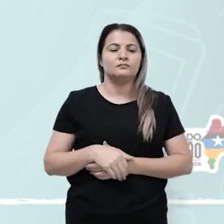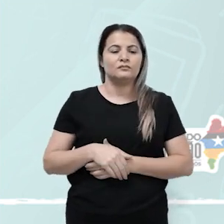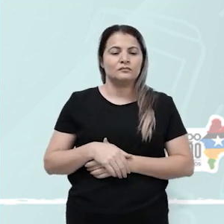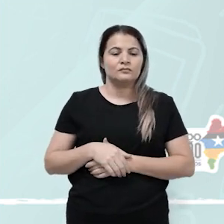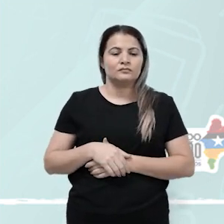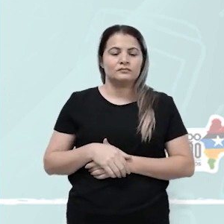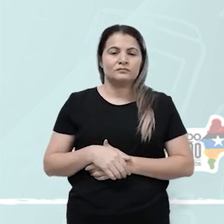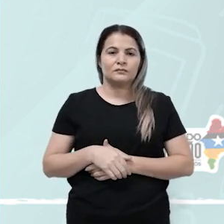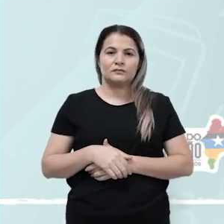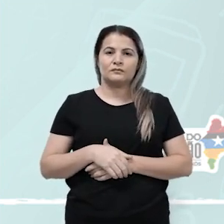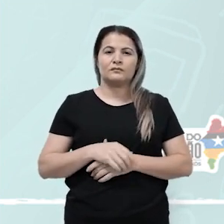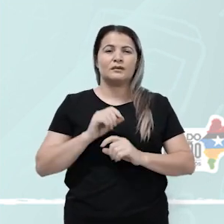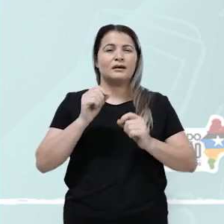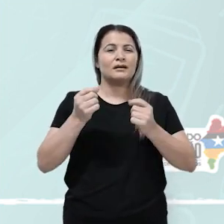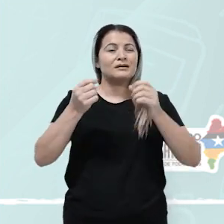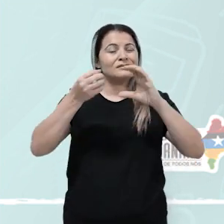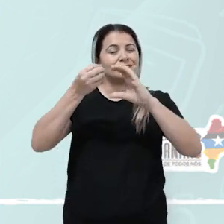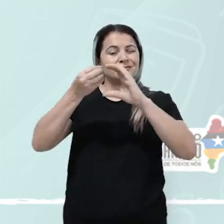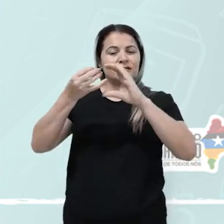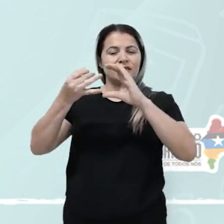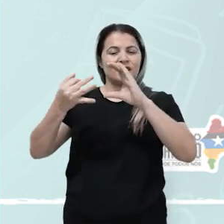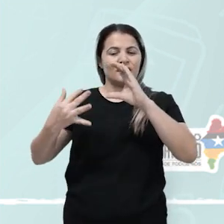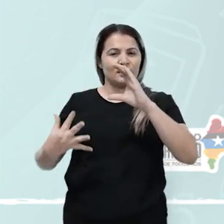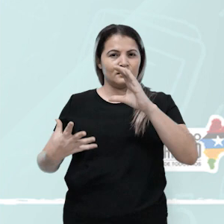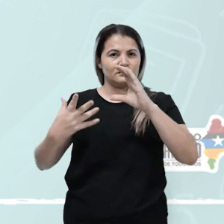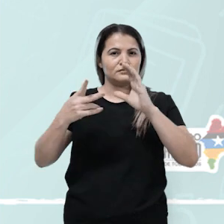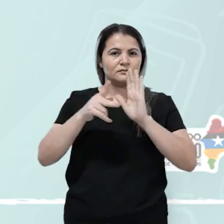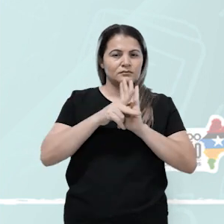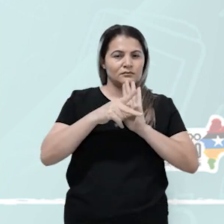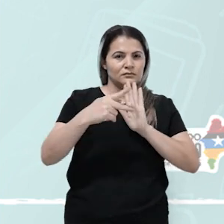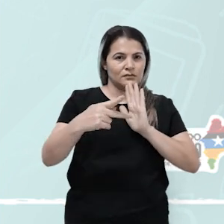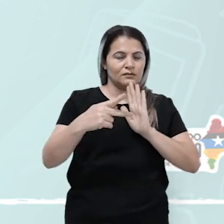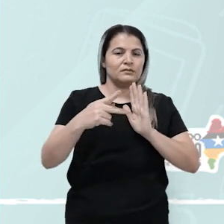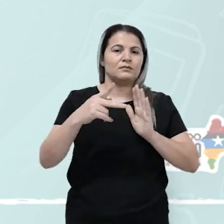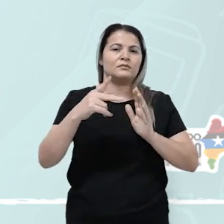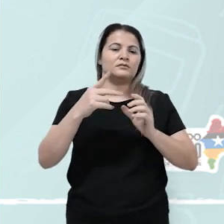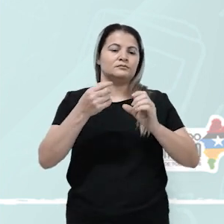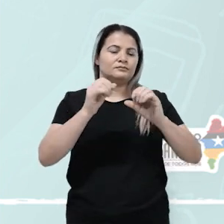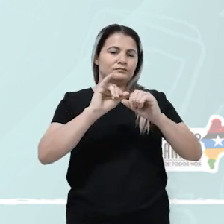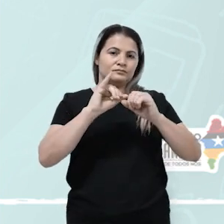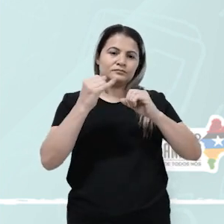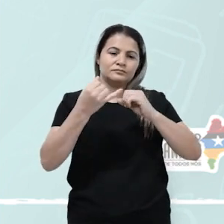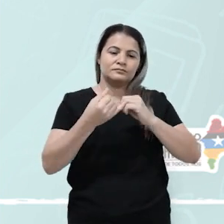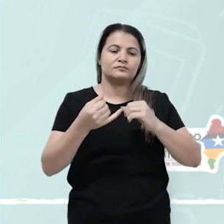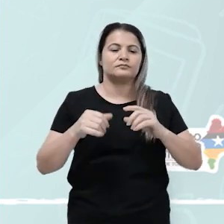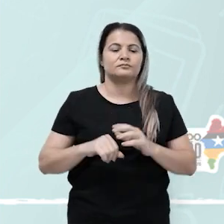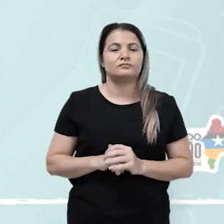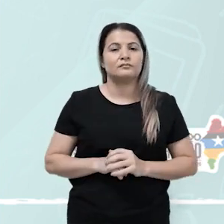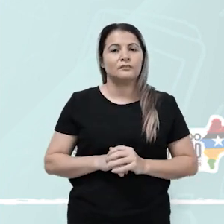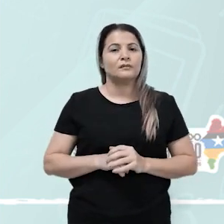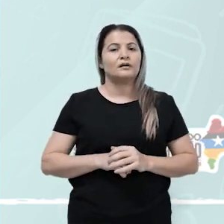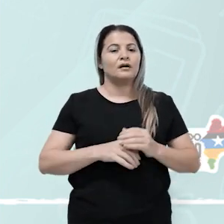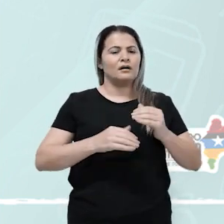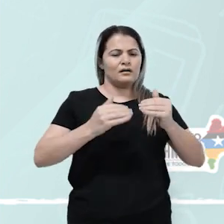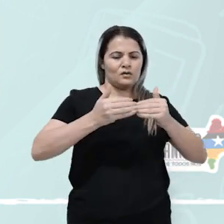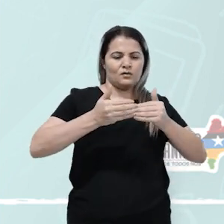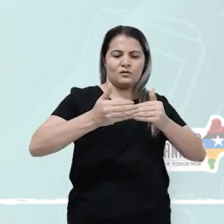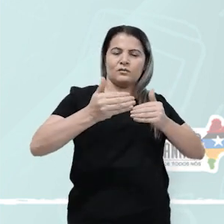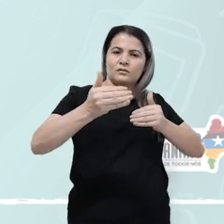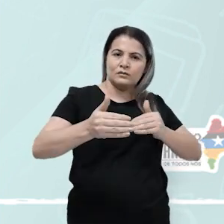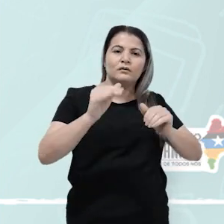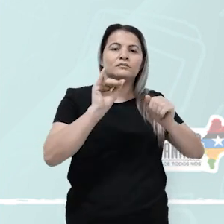features of adjectives, quais são as características dos adjetivos. Adjectives order, a ordem